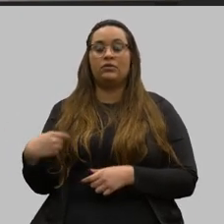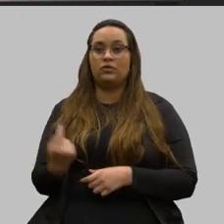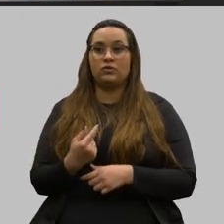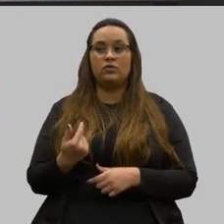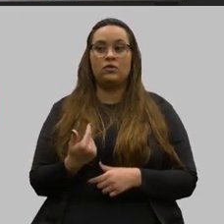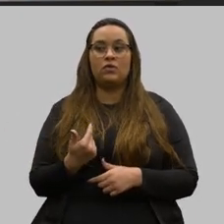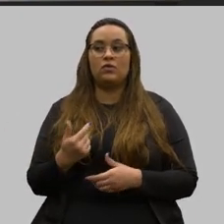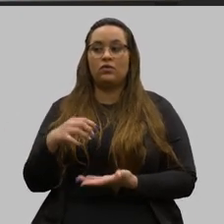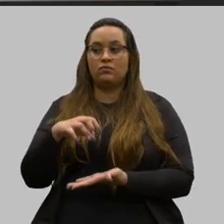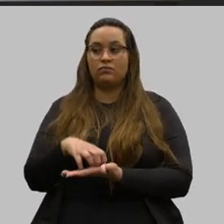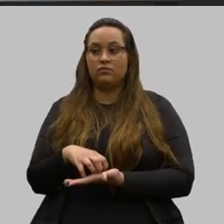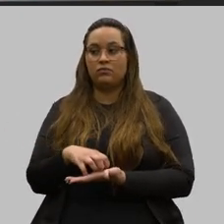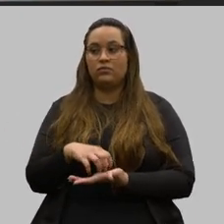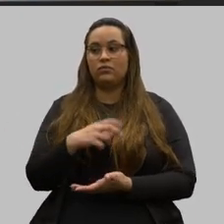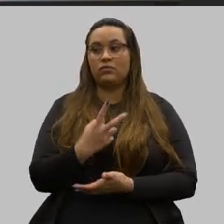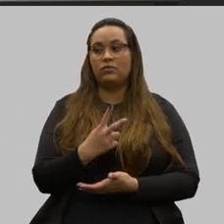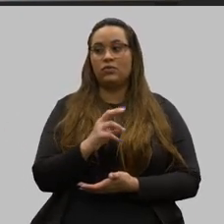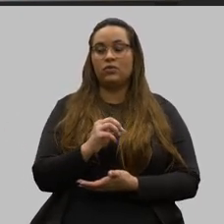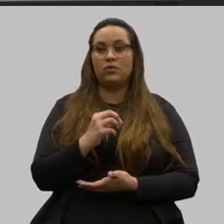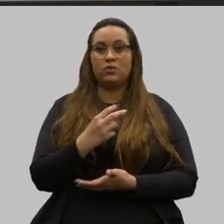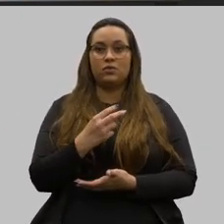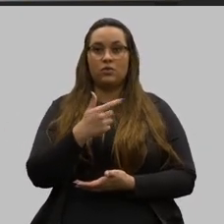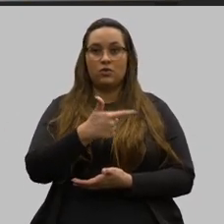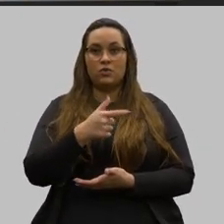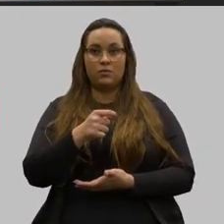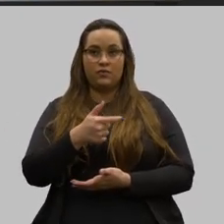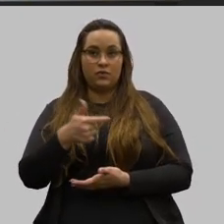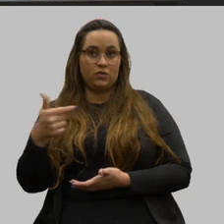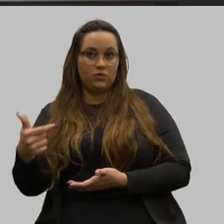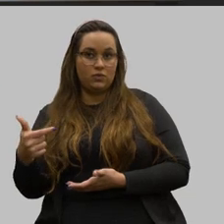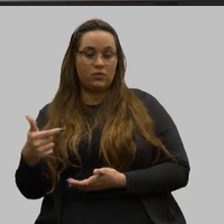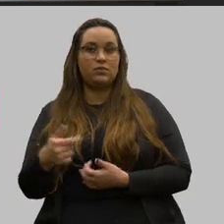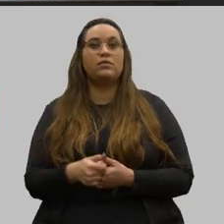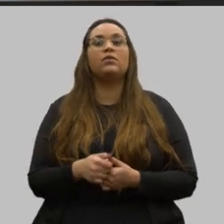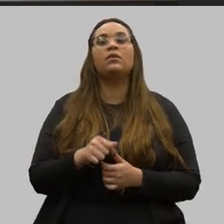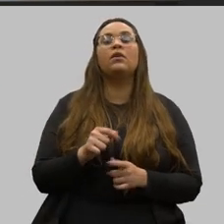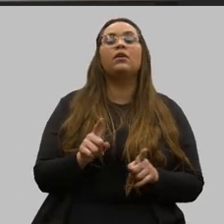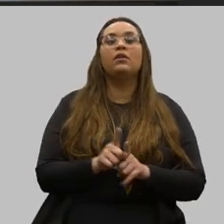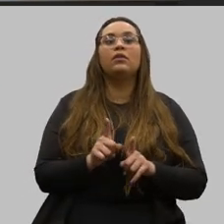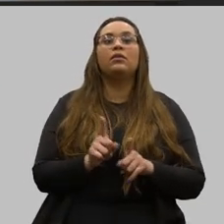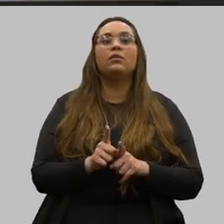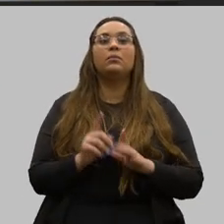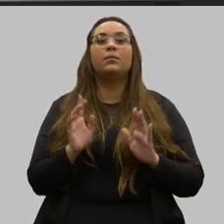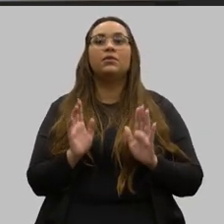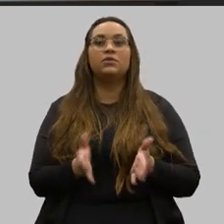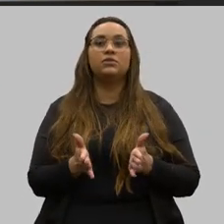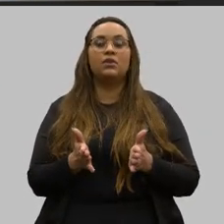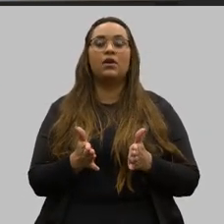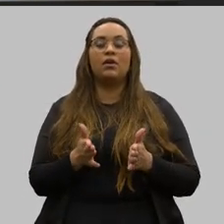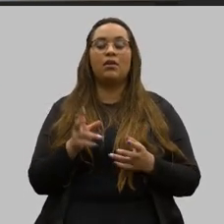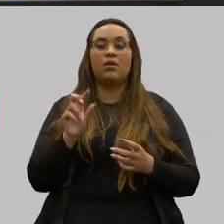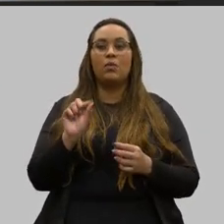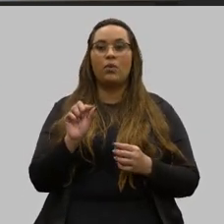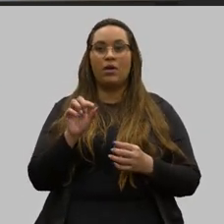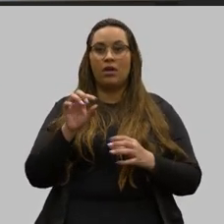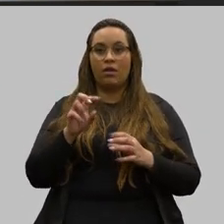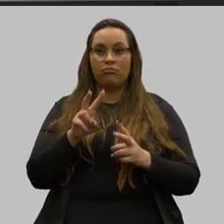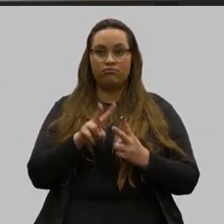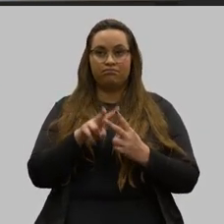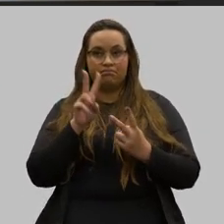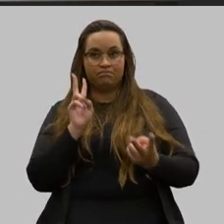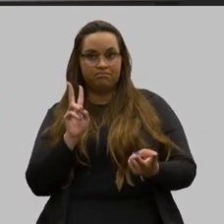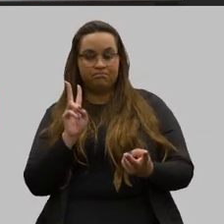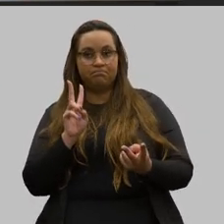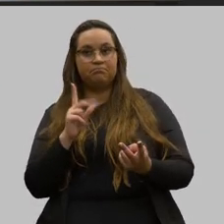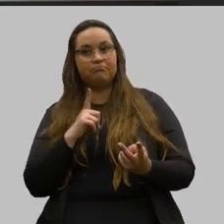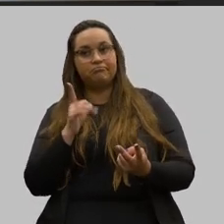fizemos isso 2022 23 mas esse ano estamos já em realização semipresencial com com períodos presenciais na